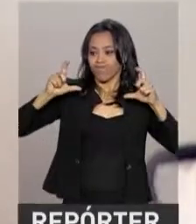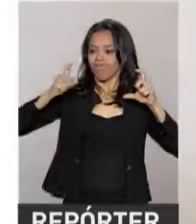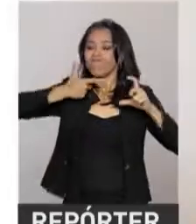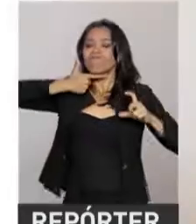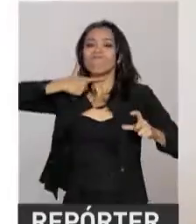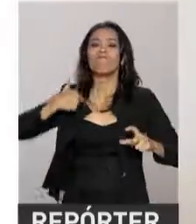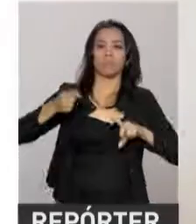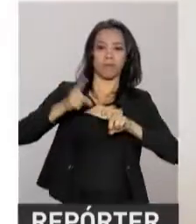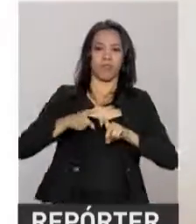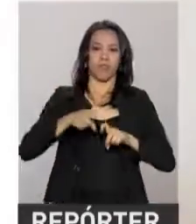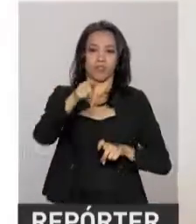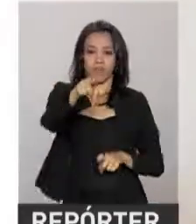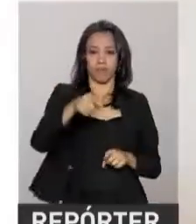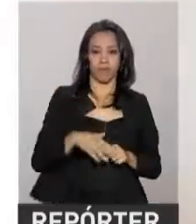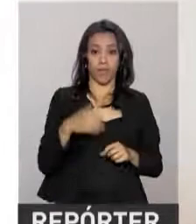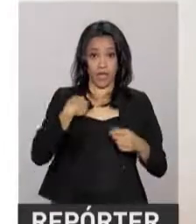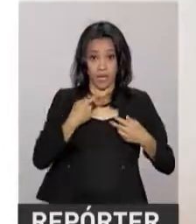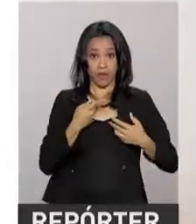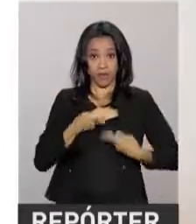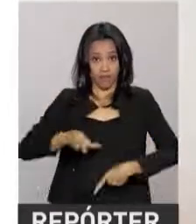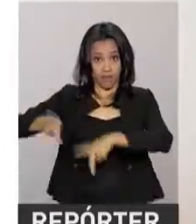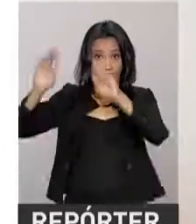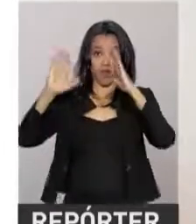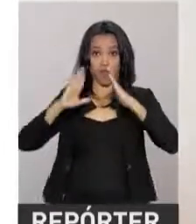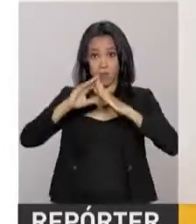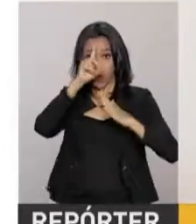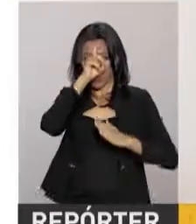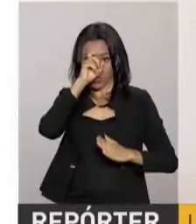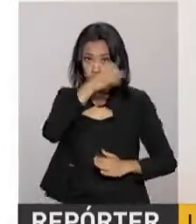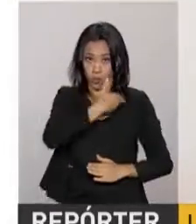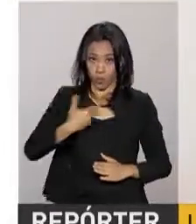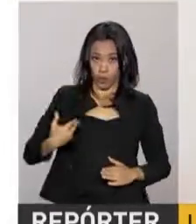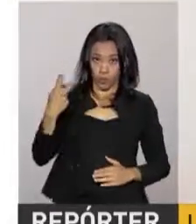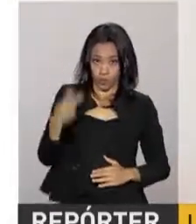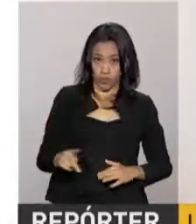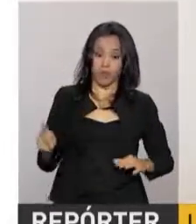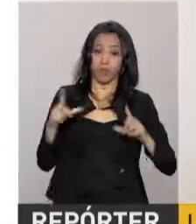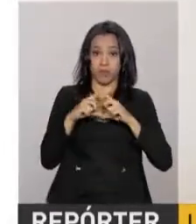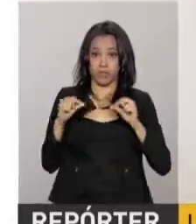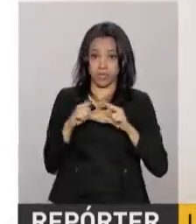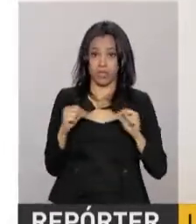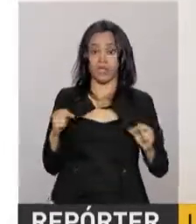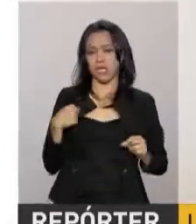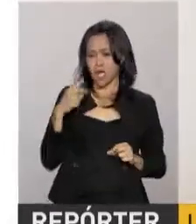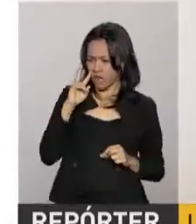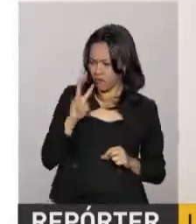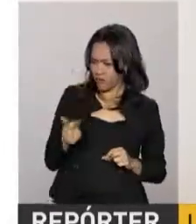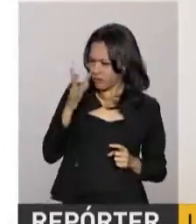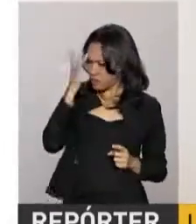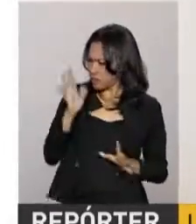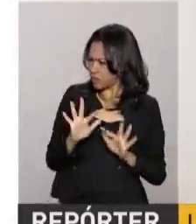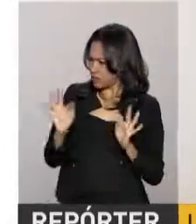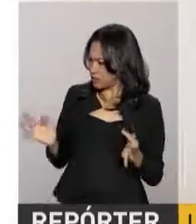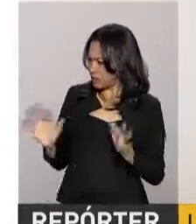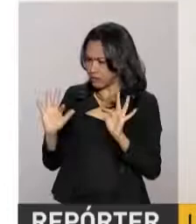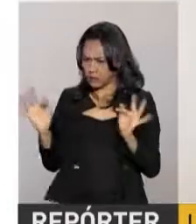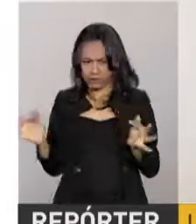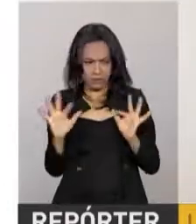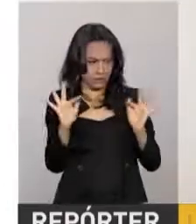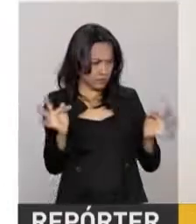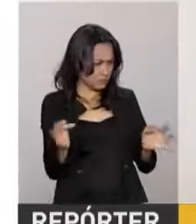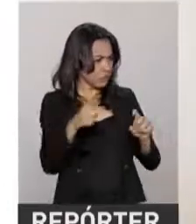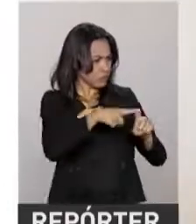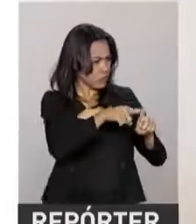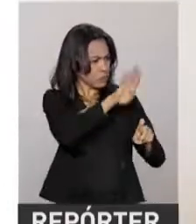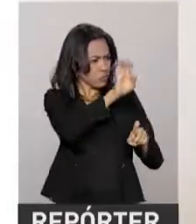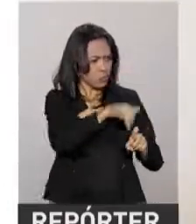ela ficou no hospital de base e é um hospital público e eu sempre via pessoas bem humildes e os médicos cuidando muito